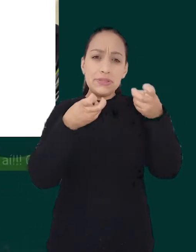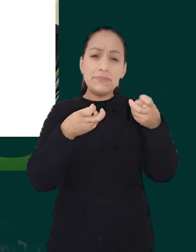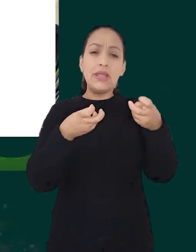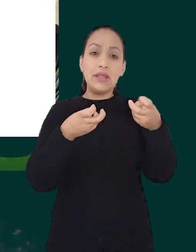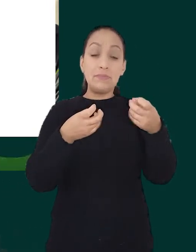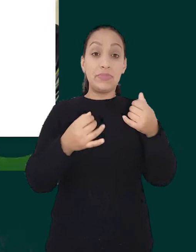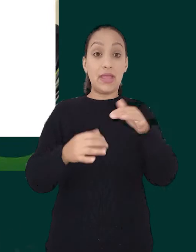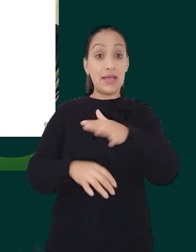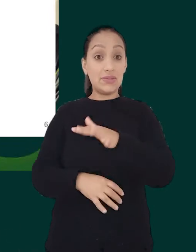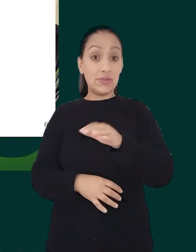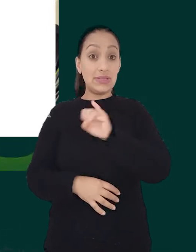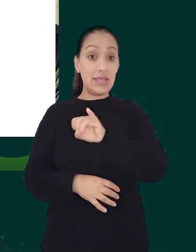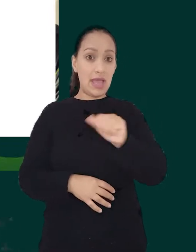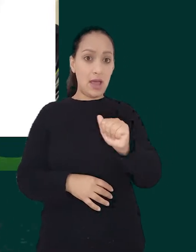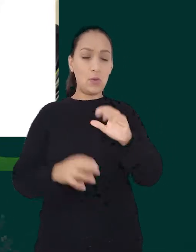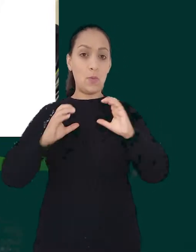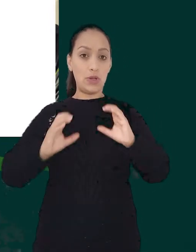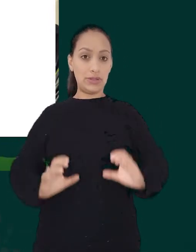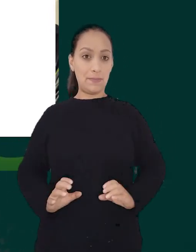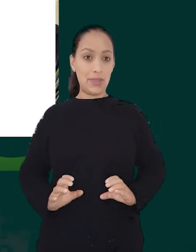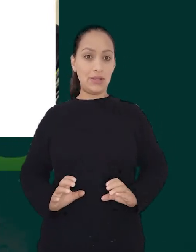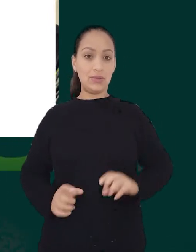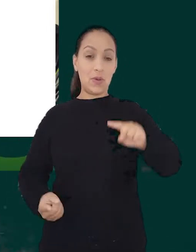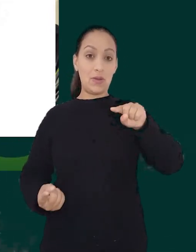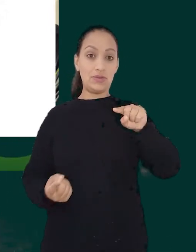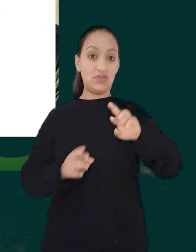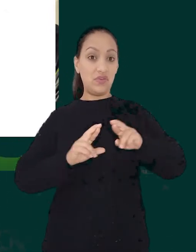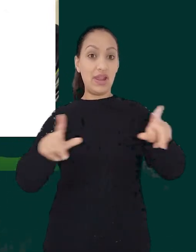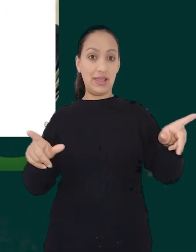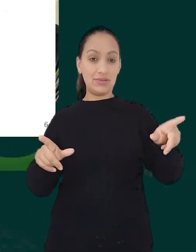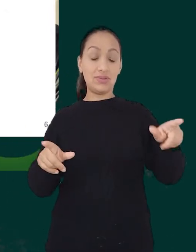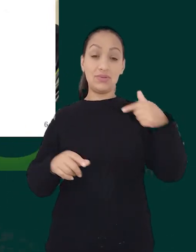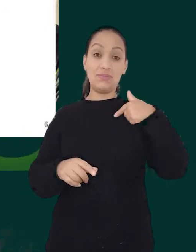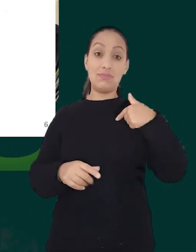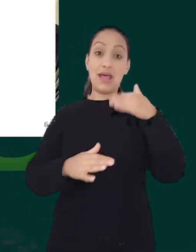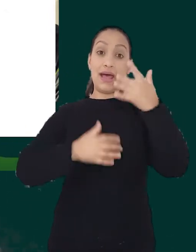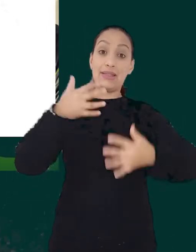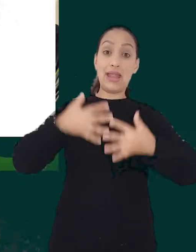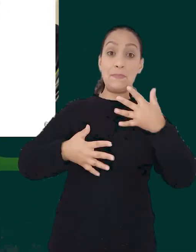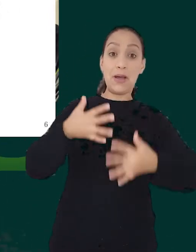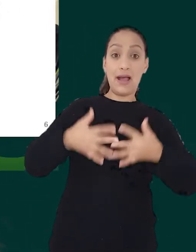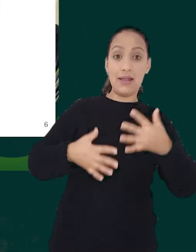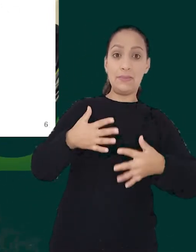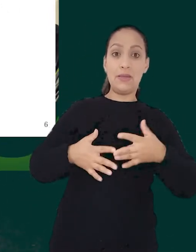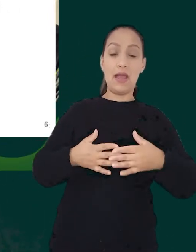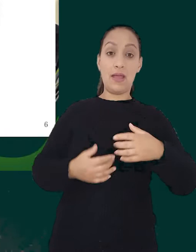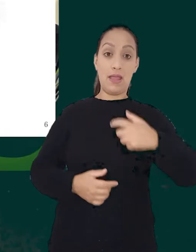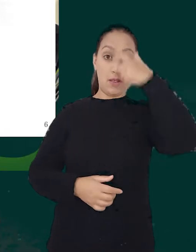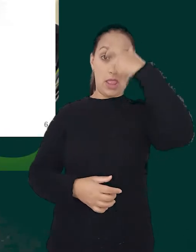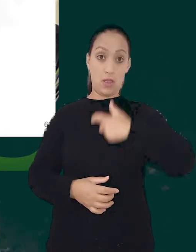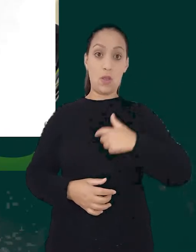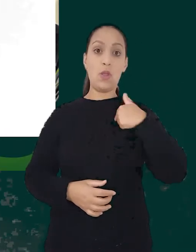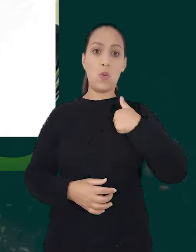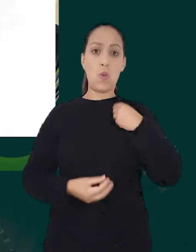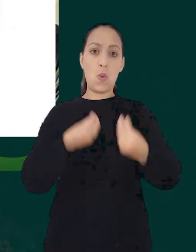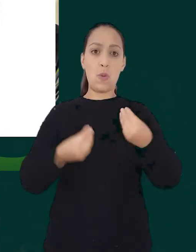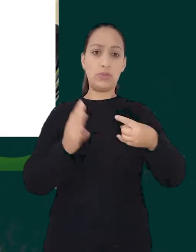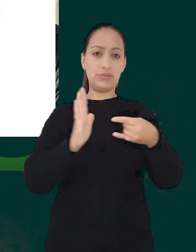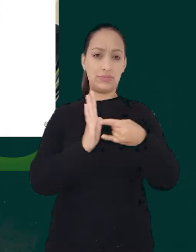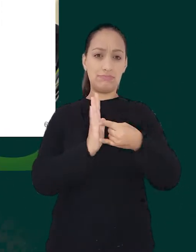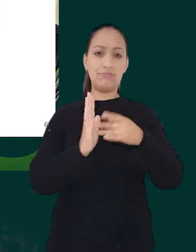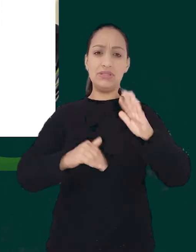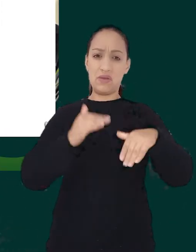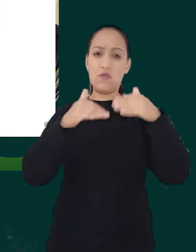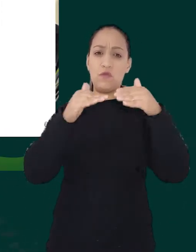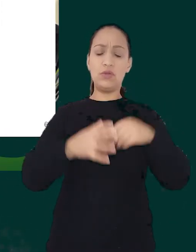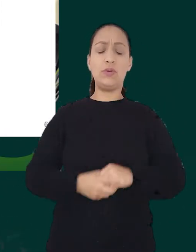me atrapalha como desenvolvedor, tá? Eu tenho um exemplo aqui embaixo nesse vídeo do YouTube, já vou mostrar para vocês, tá? E o terceiro tipo, que são